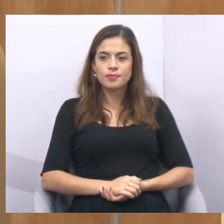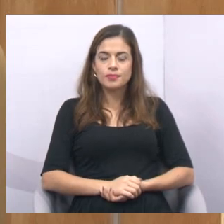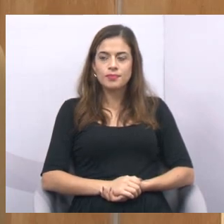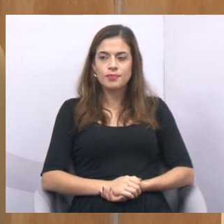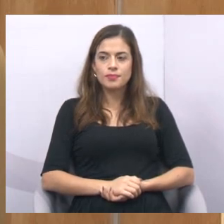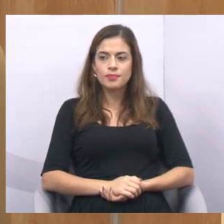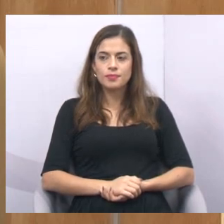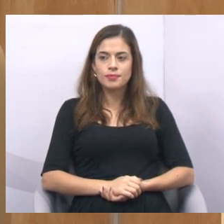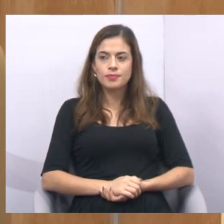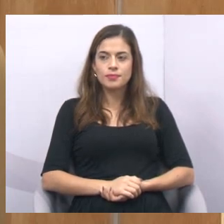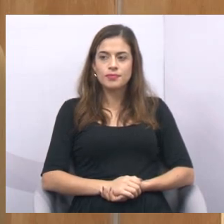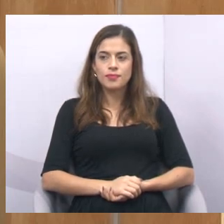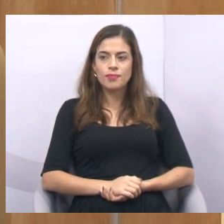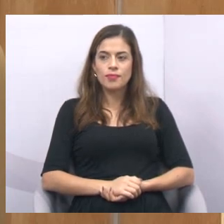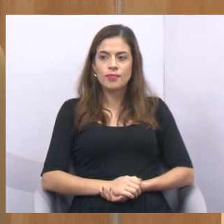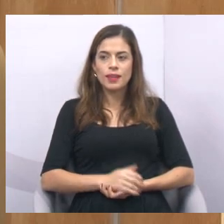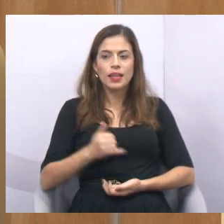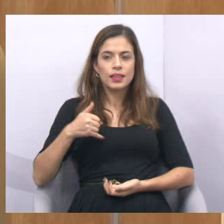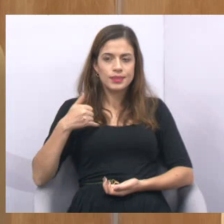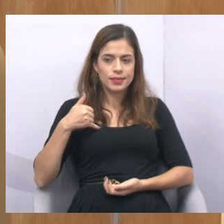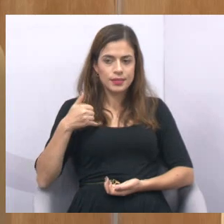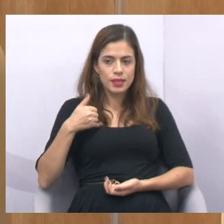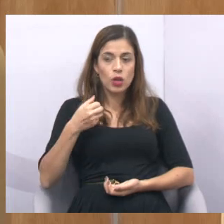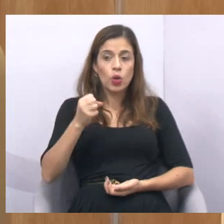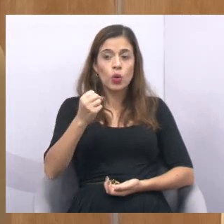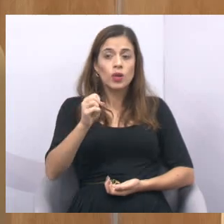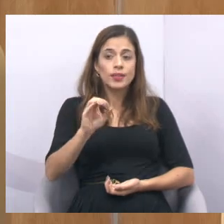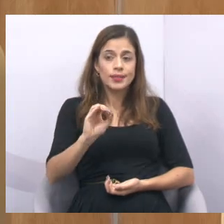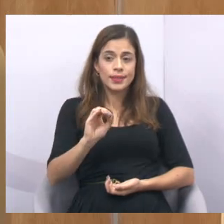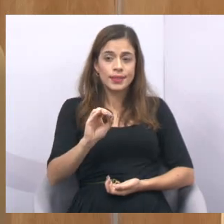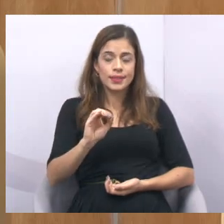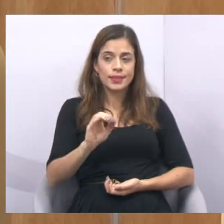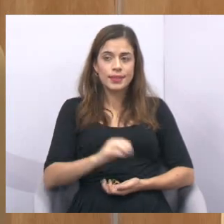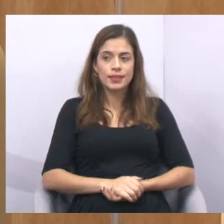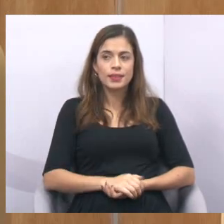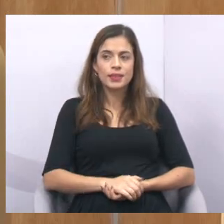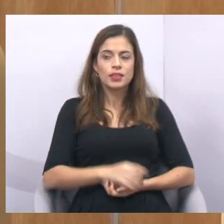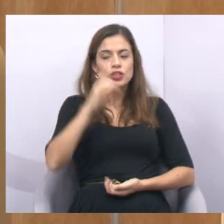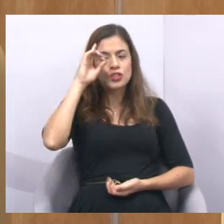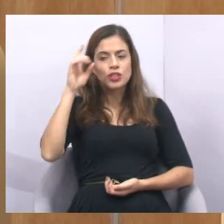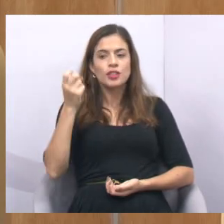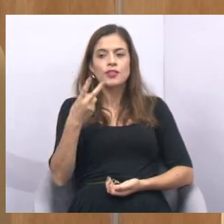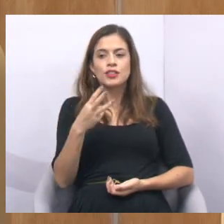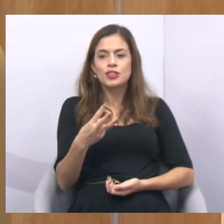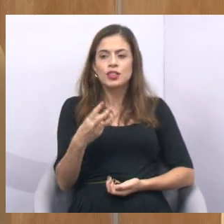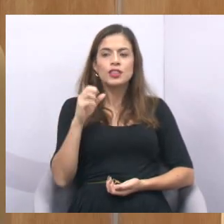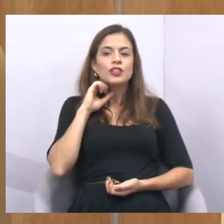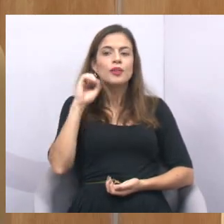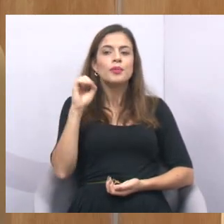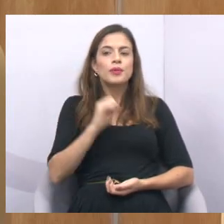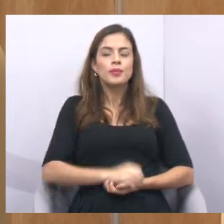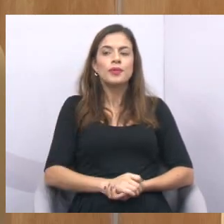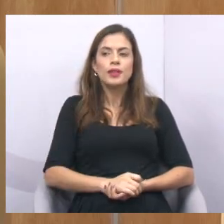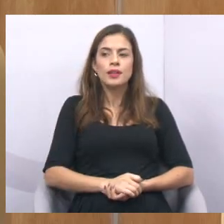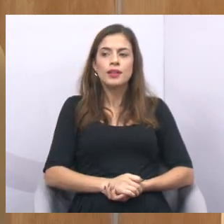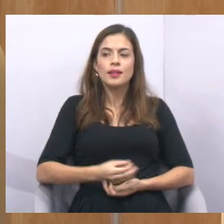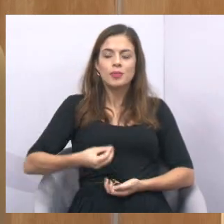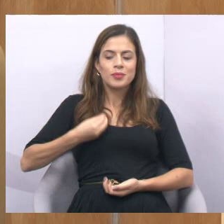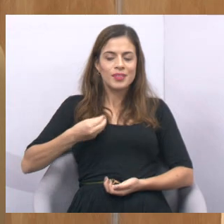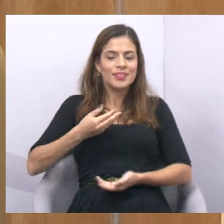eu vou fazer 80 daqui 25 dias, como eu disse. A presença deles,